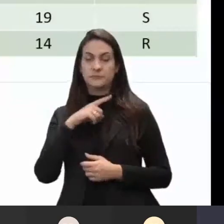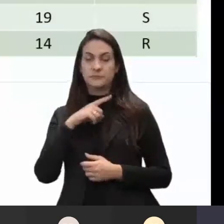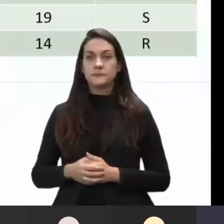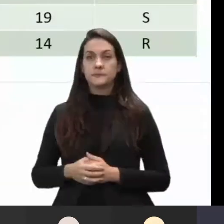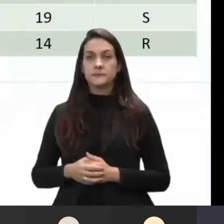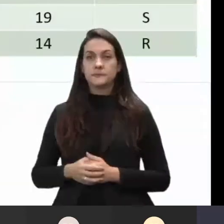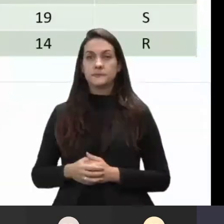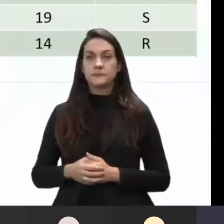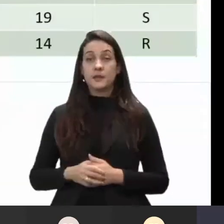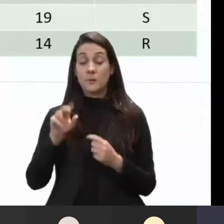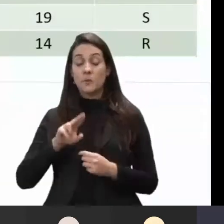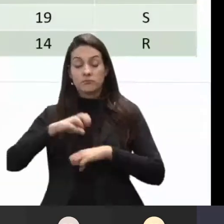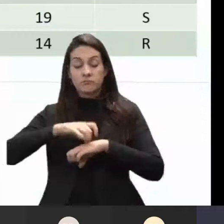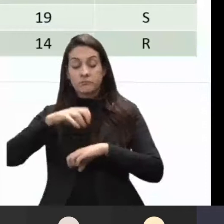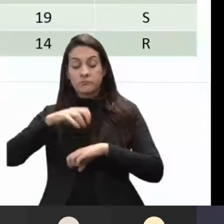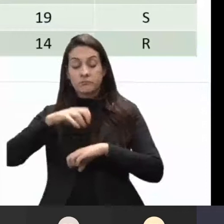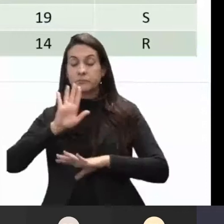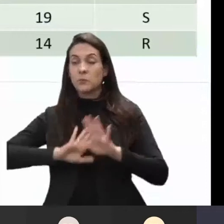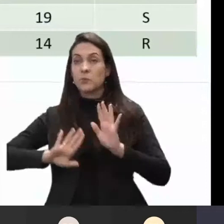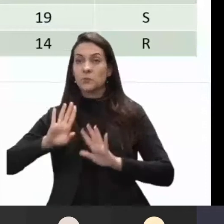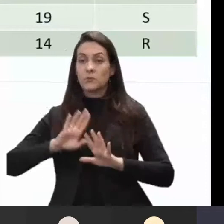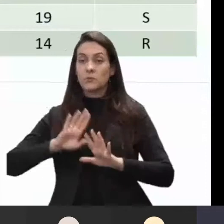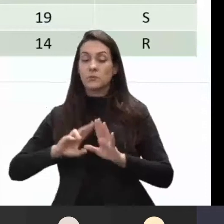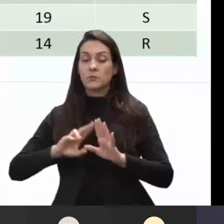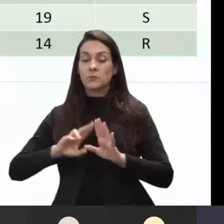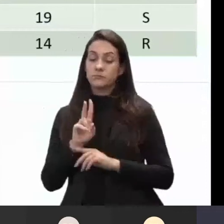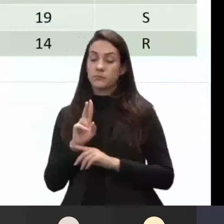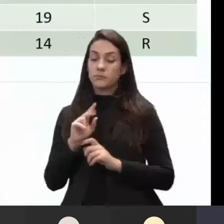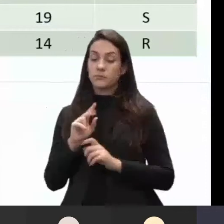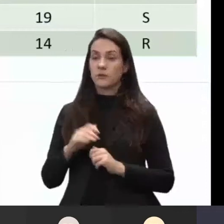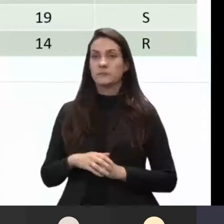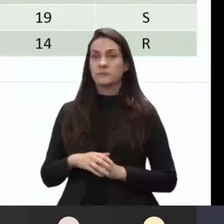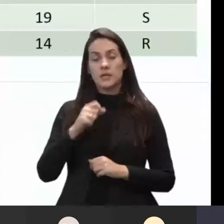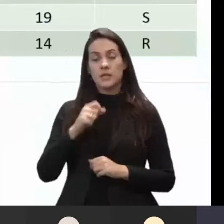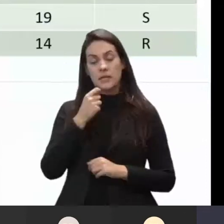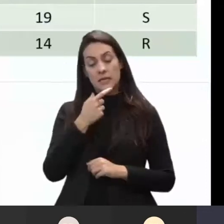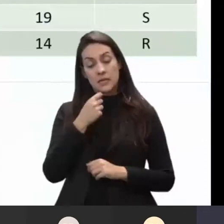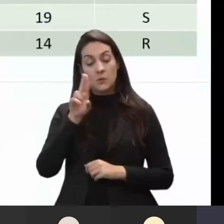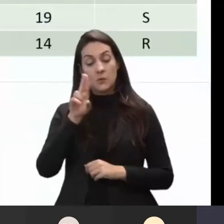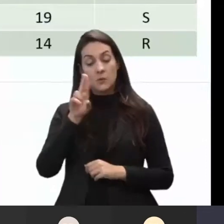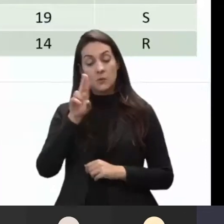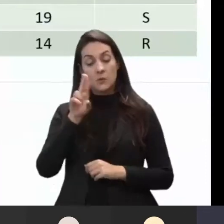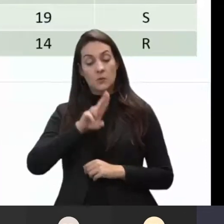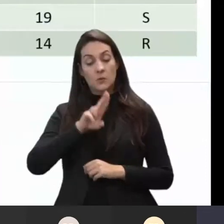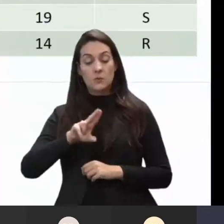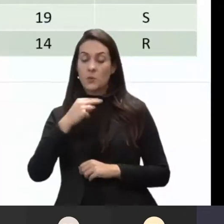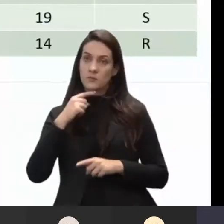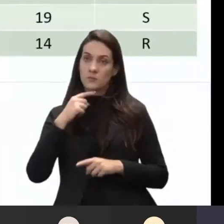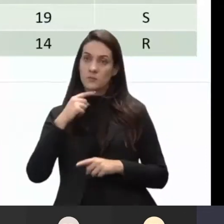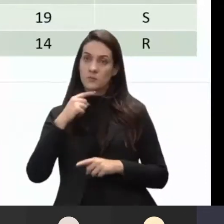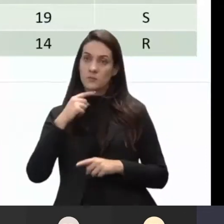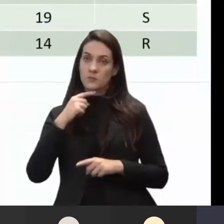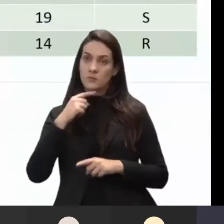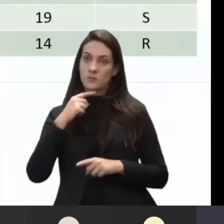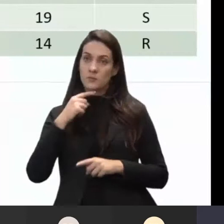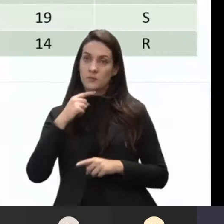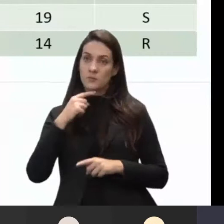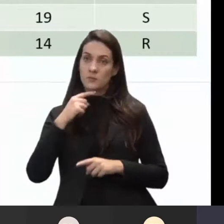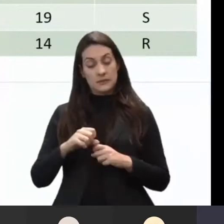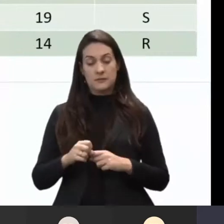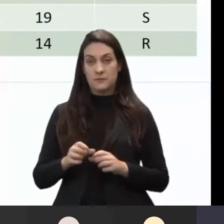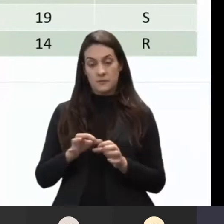esse antibiótico para tratar essa infecção? Não. Esse antibiótico ele não pode ser utilizado para tratar a infecção. Por que não? Porque se ele não inibiu